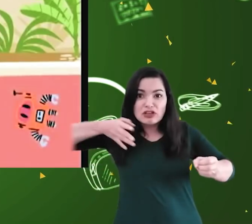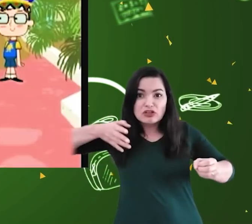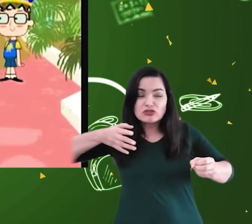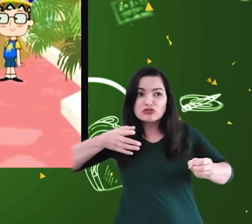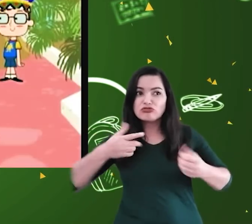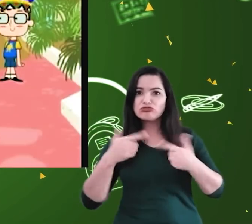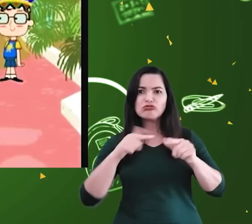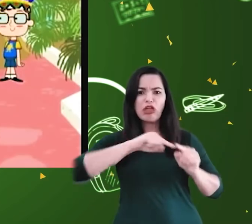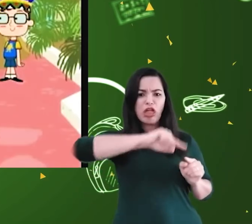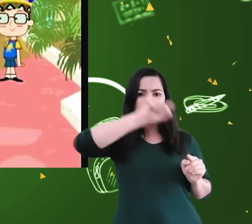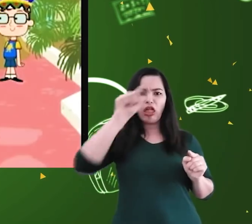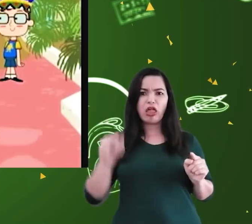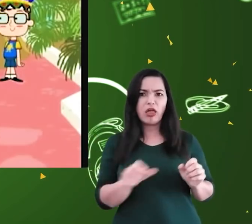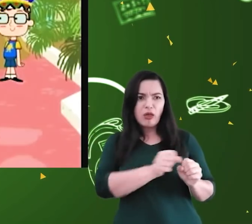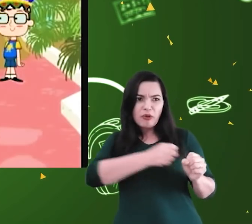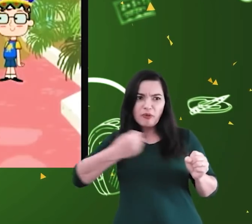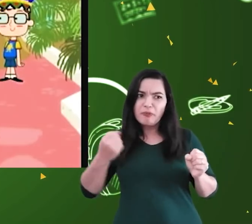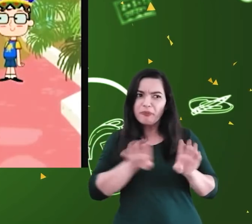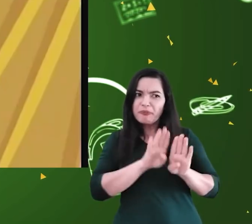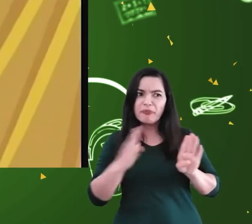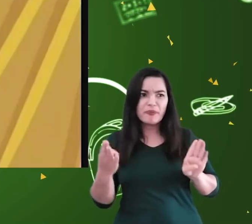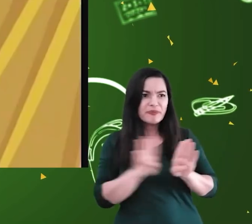pelo menos.